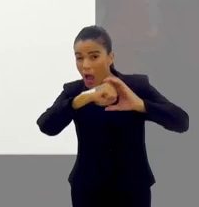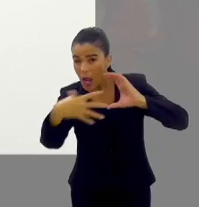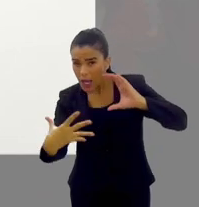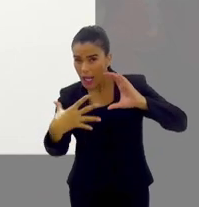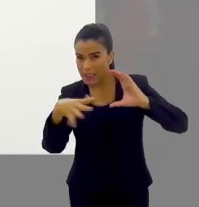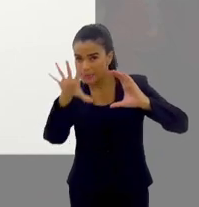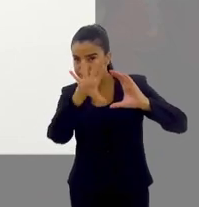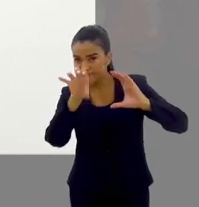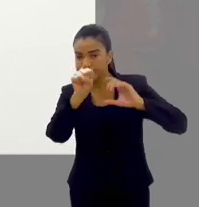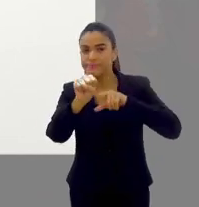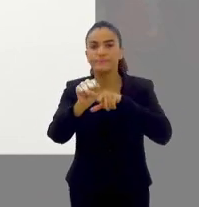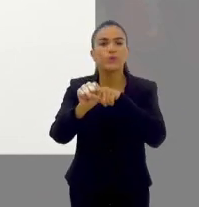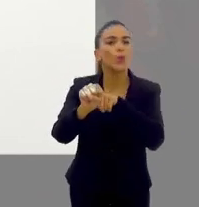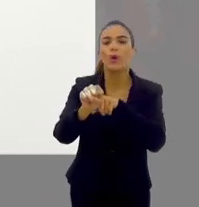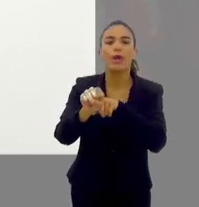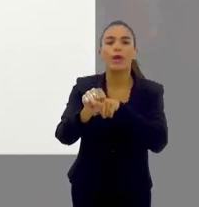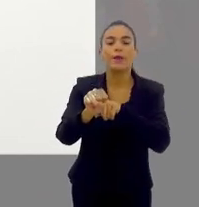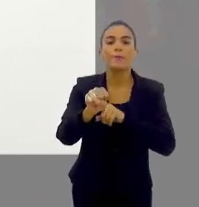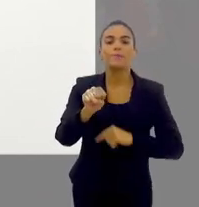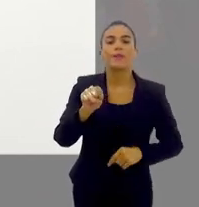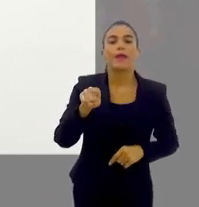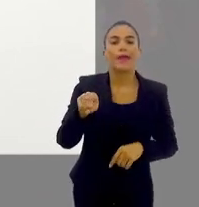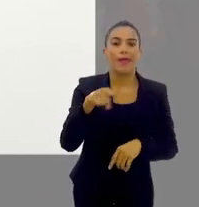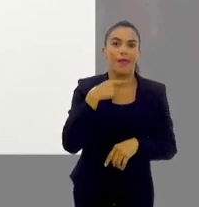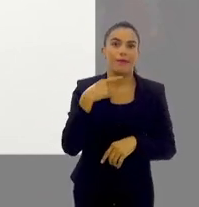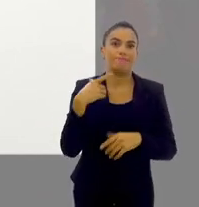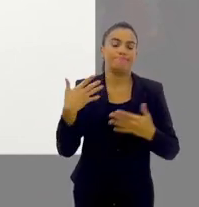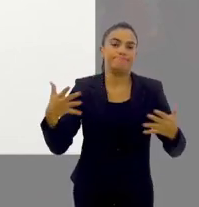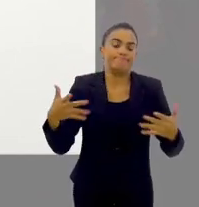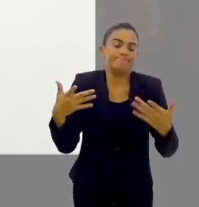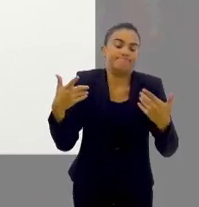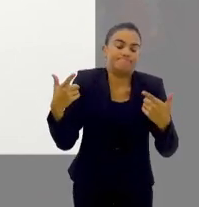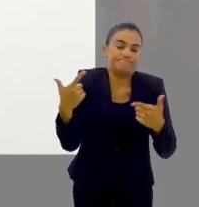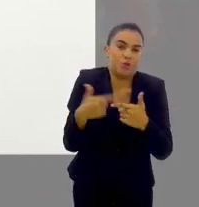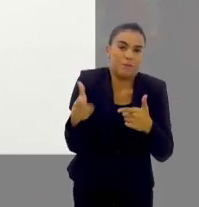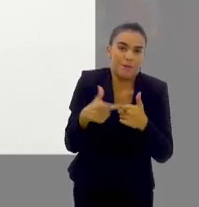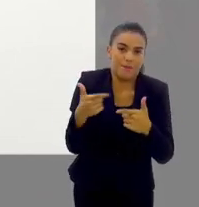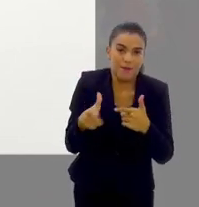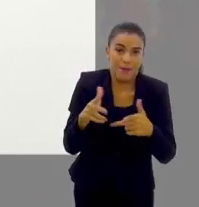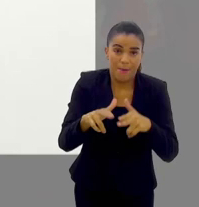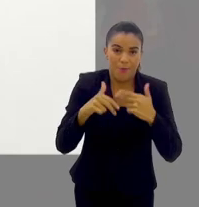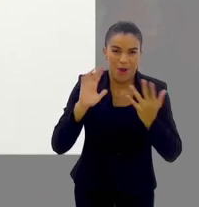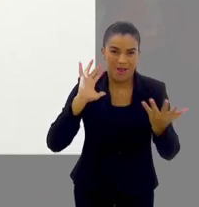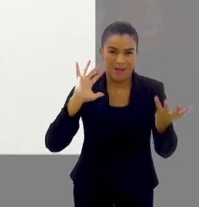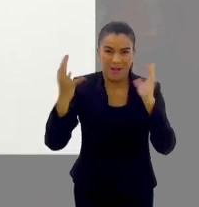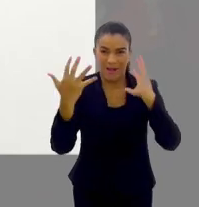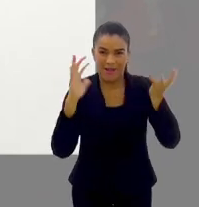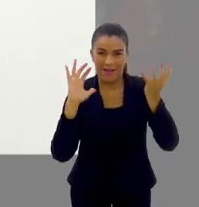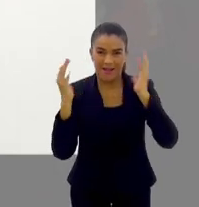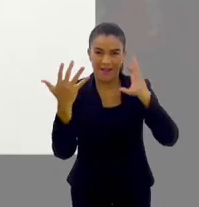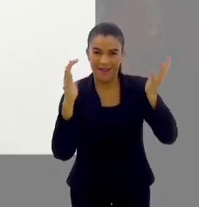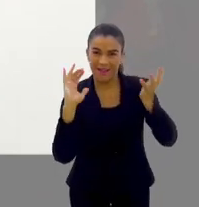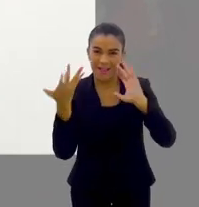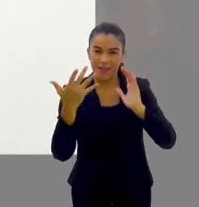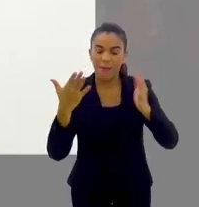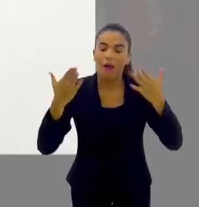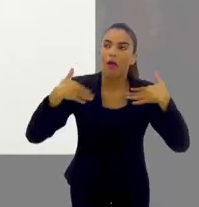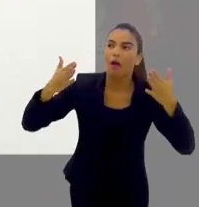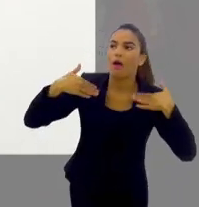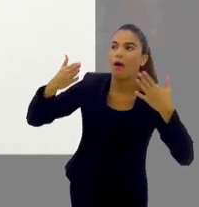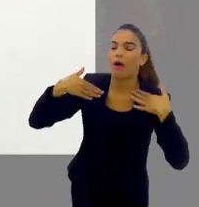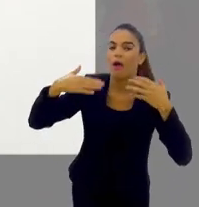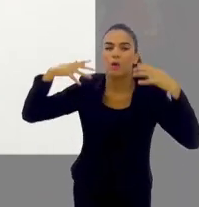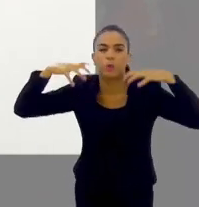das características que talvez seja o grande motivo disso é pelo nosso clima, né? Um clima